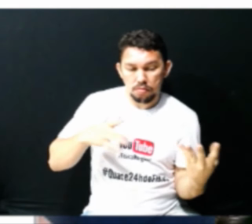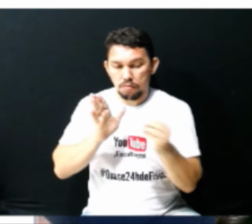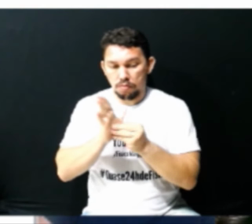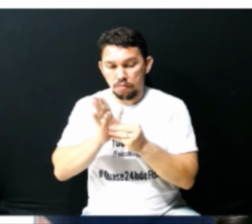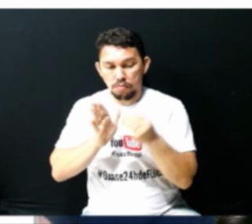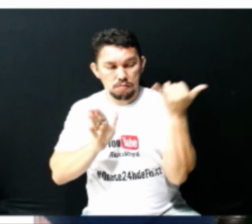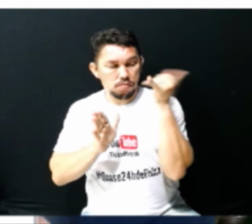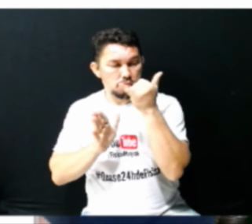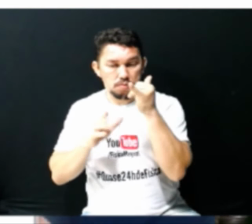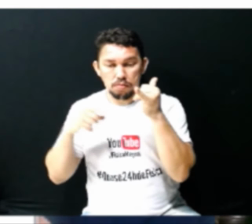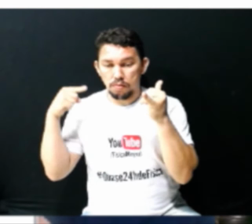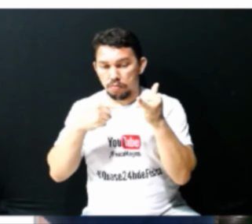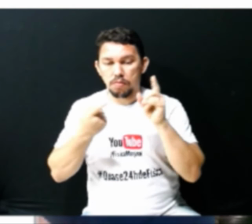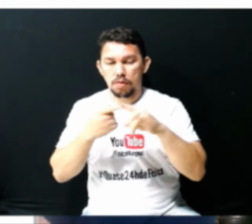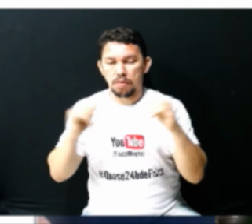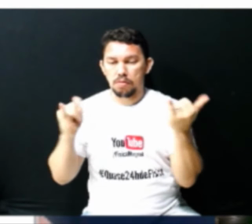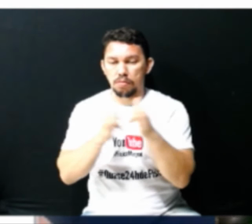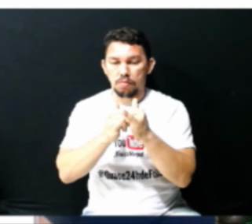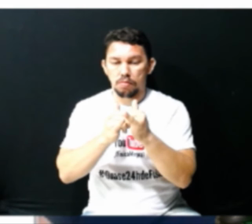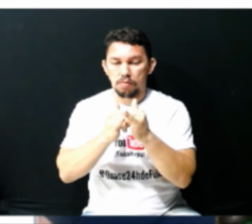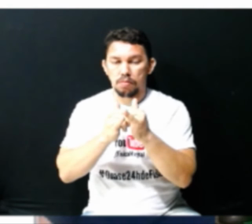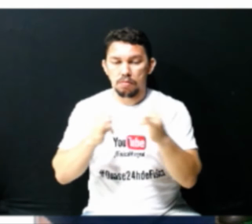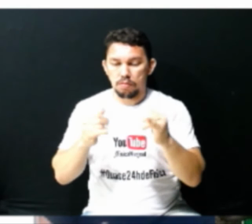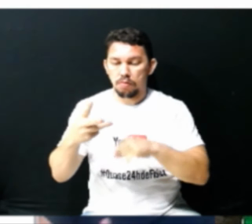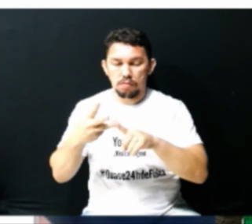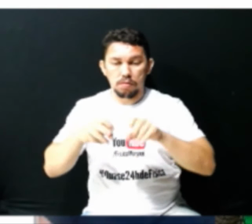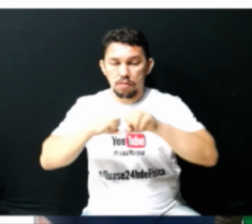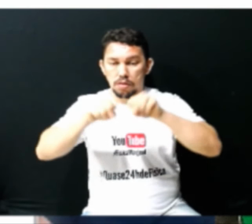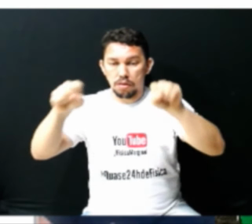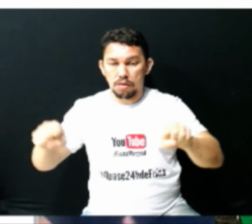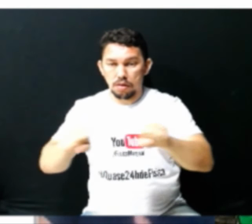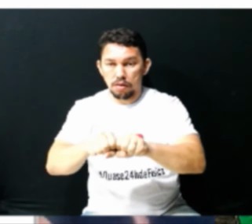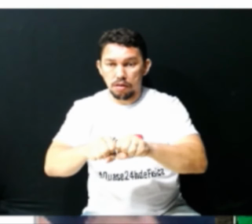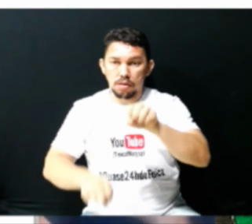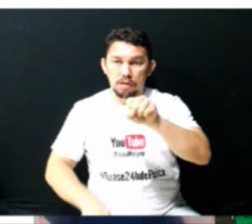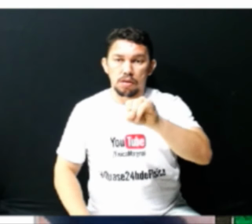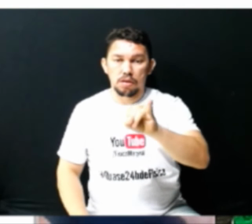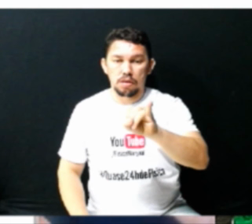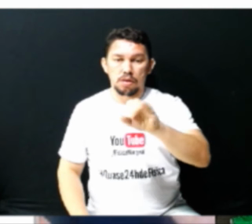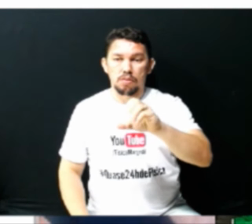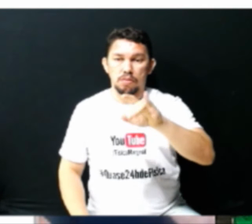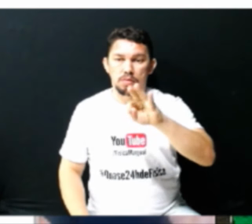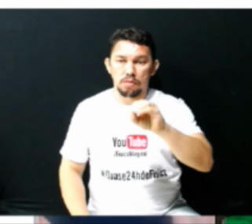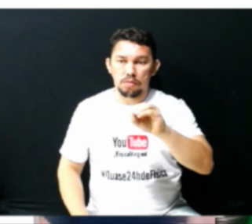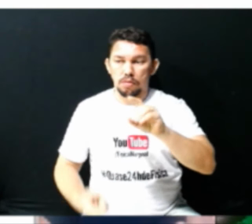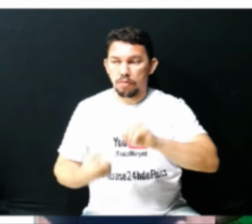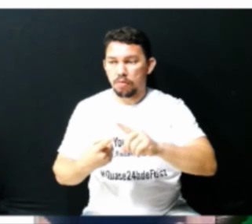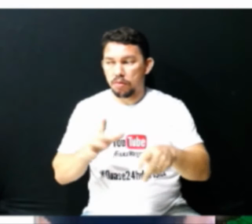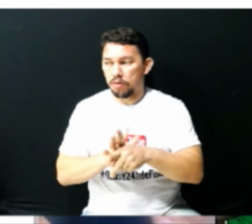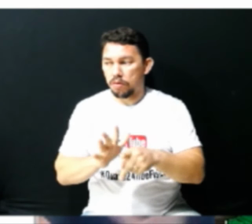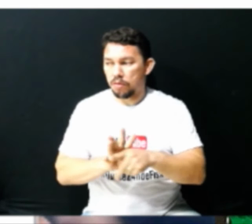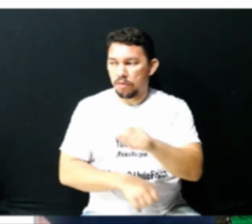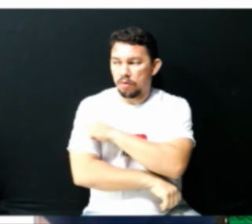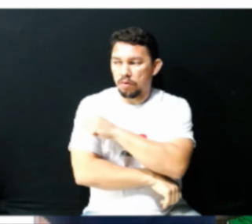eletricidade e ímãs e circuitos, tem muita coisa boa. Quase todos os fenômenos que para os alunos é bastante